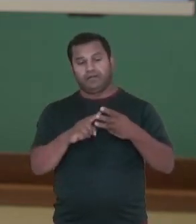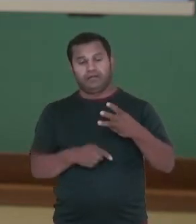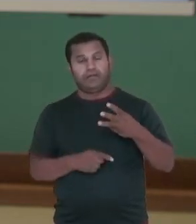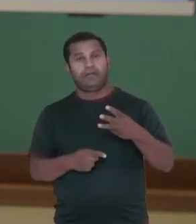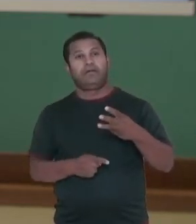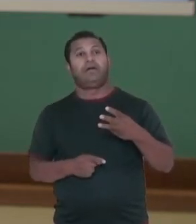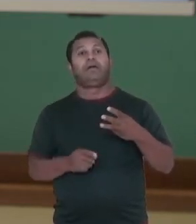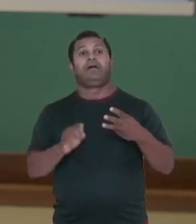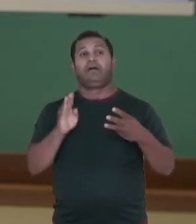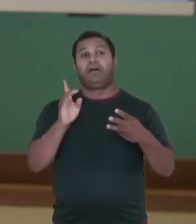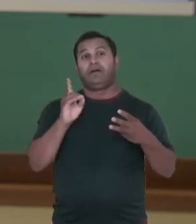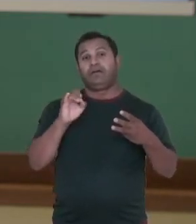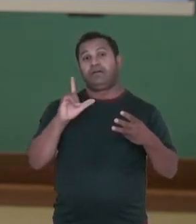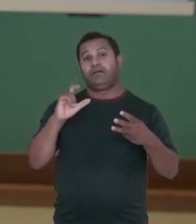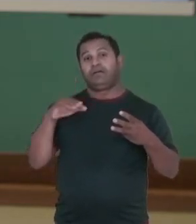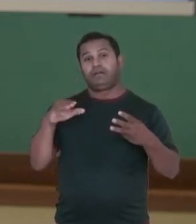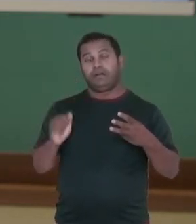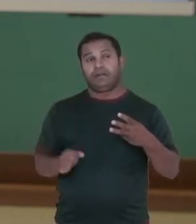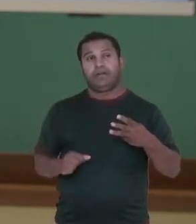Então, existem alguns princípios